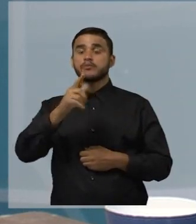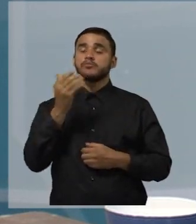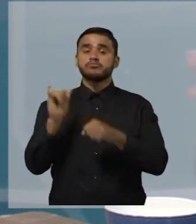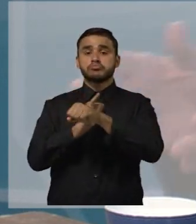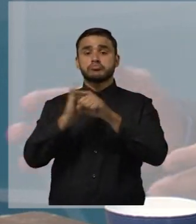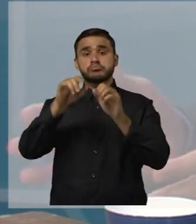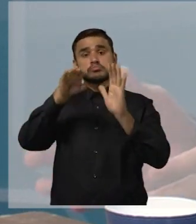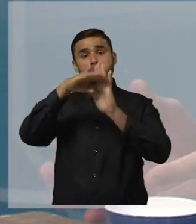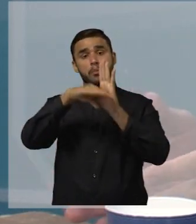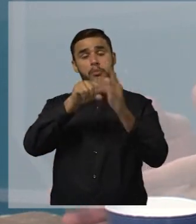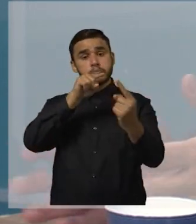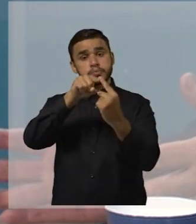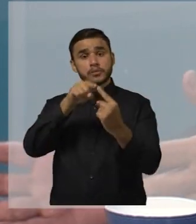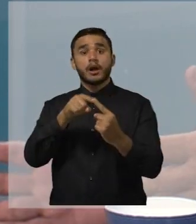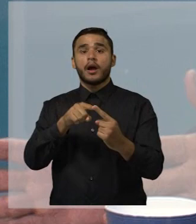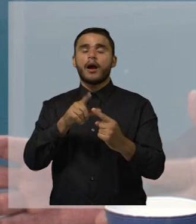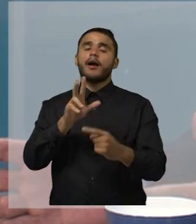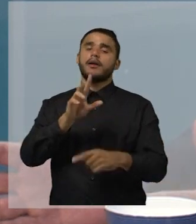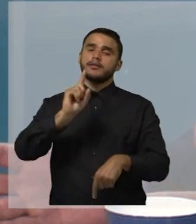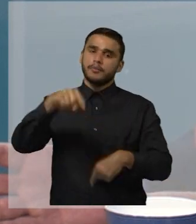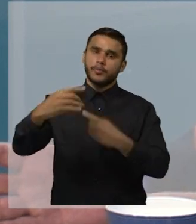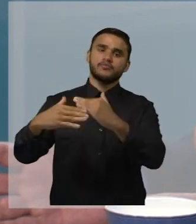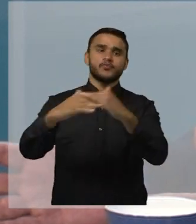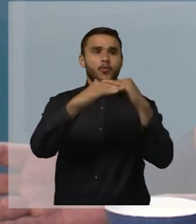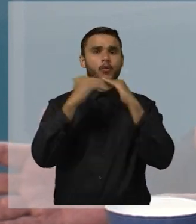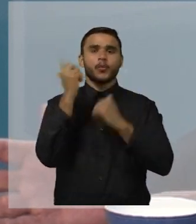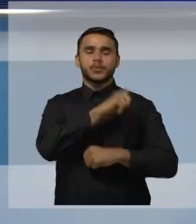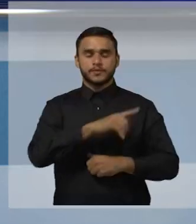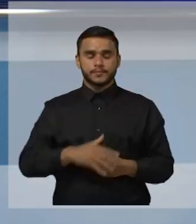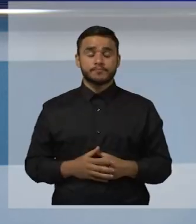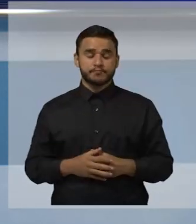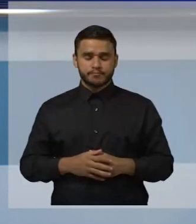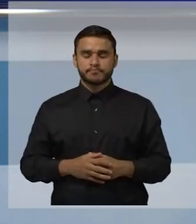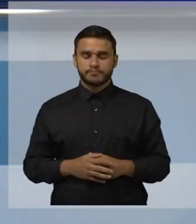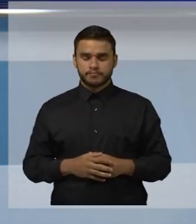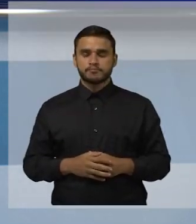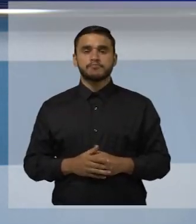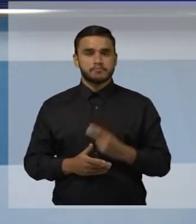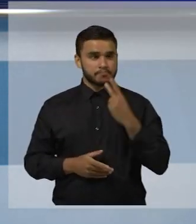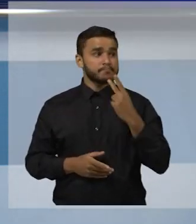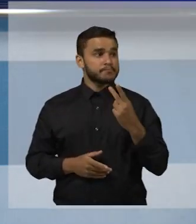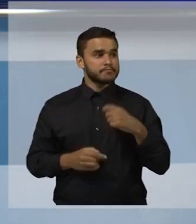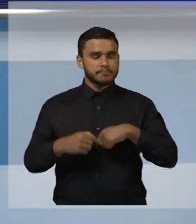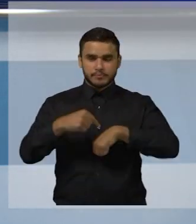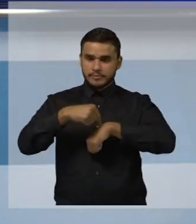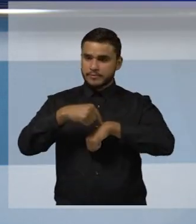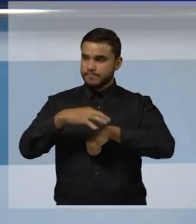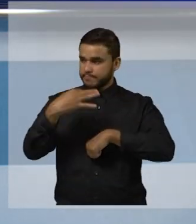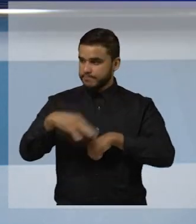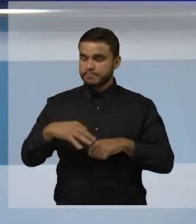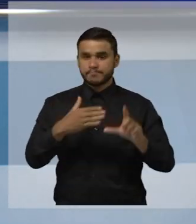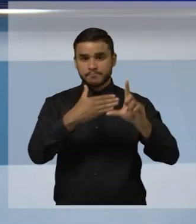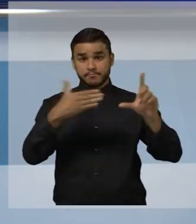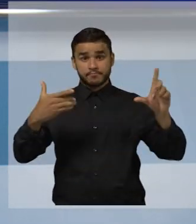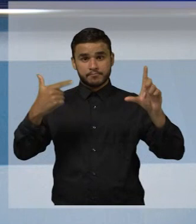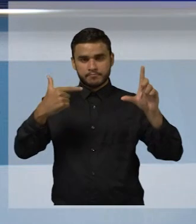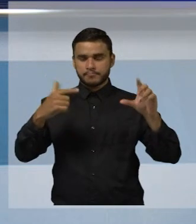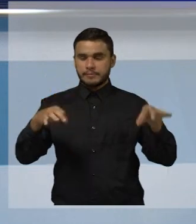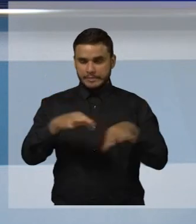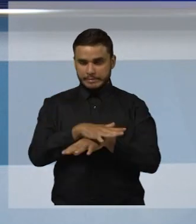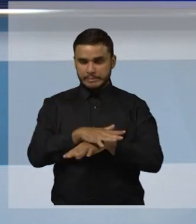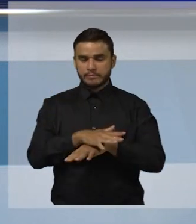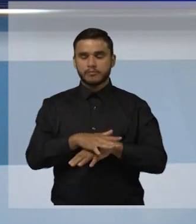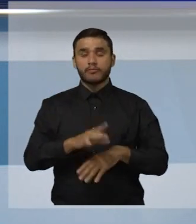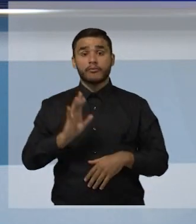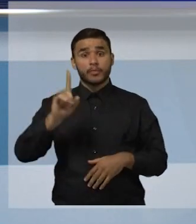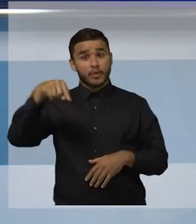lado disso aí vem o combate às desigualdades. Eu vou fazer o nosso mais um intervalo, que a produção já me informa que a gente tem que